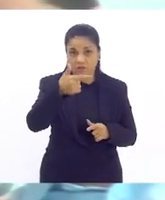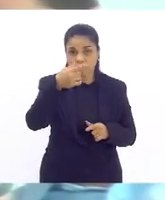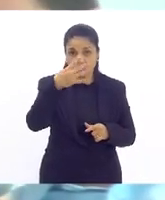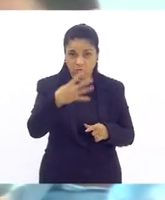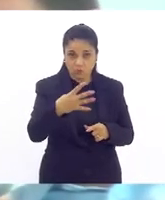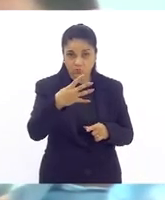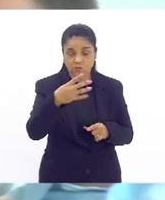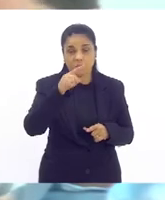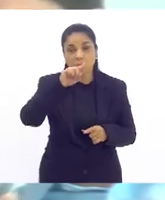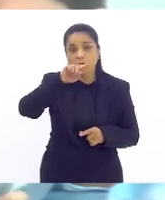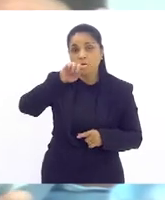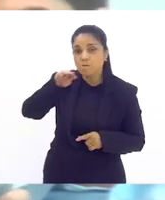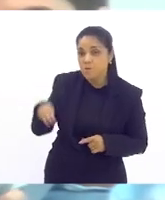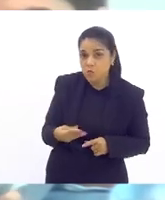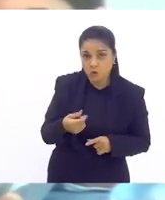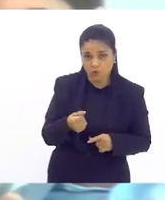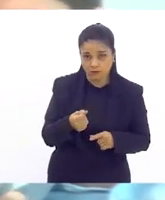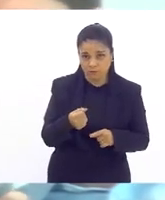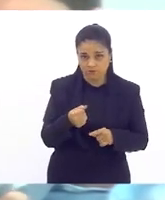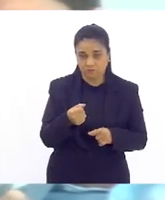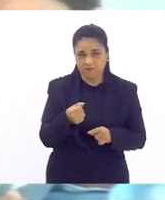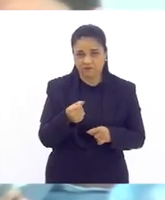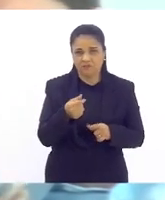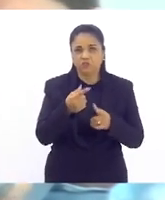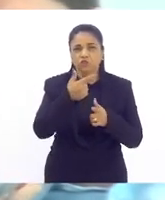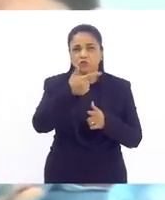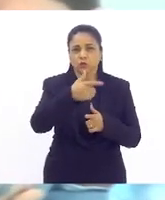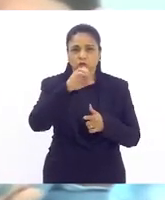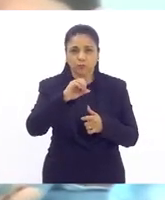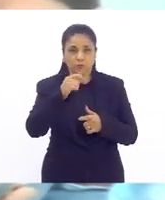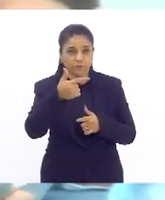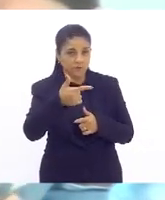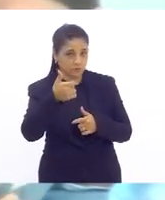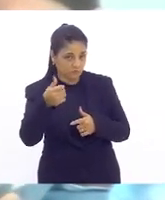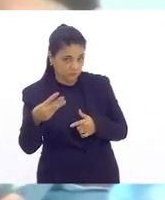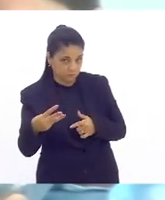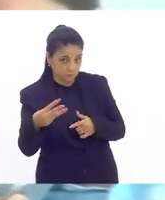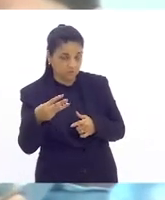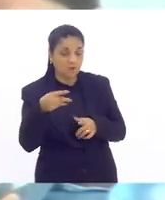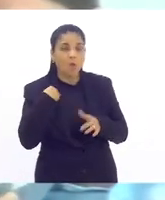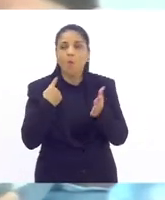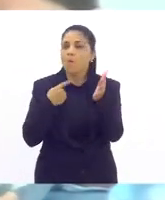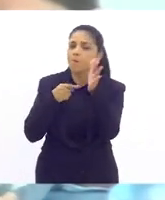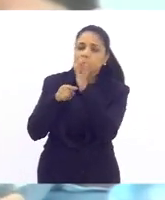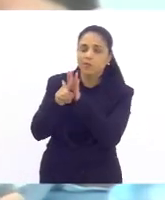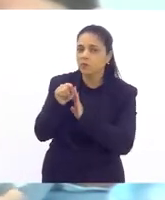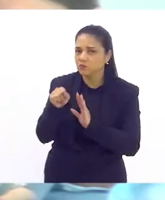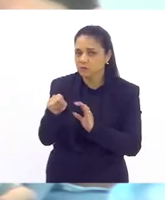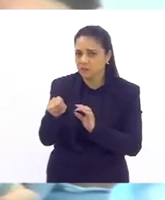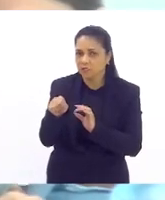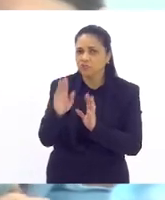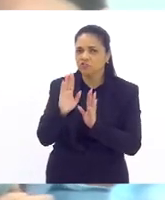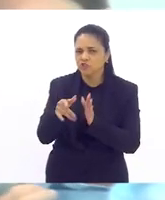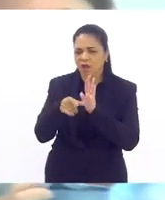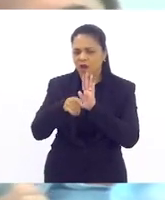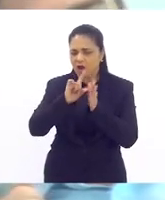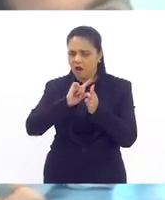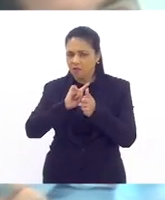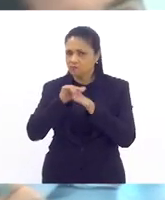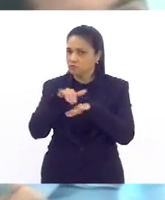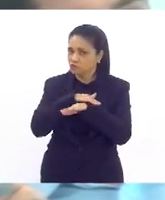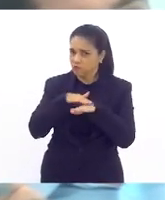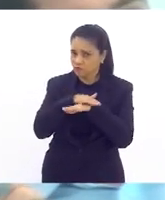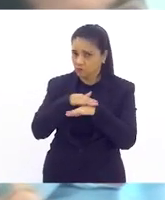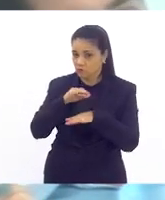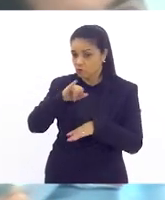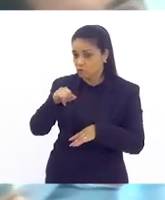é para 2023 né esse valores 2023 e eu perguntava aqui a gente já tinha falado com Jorge Felipe Neto